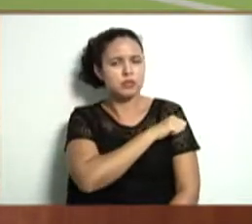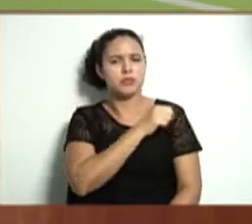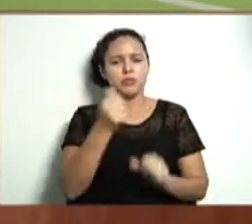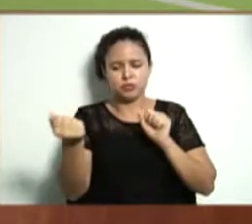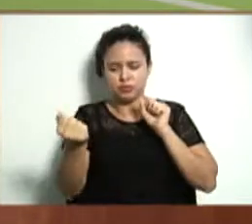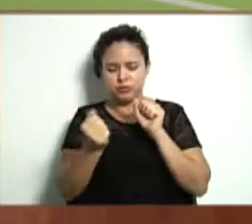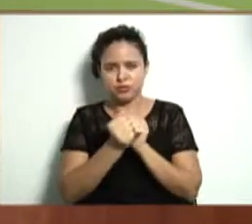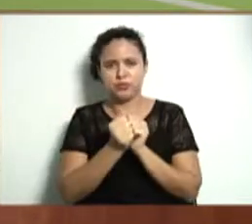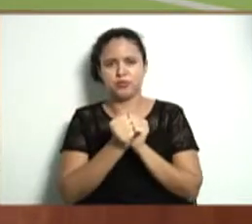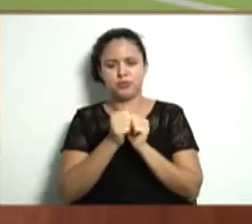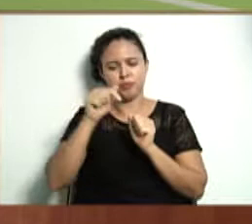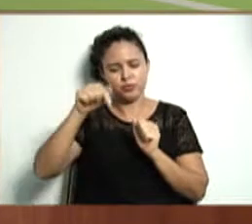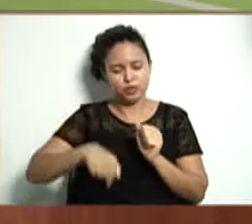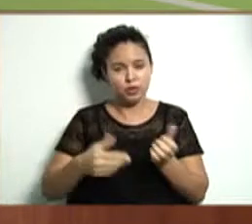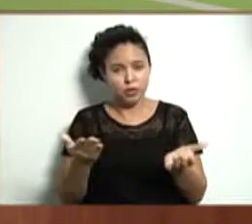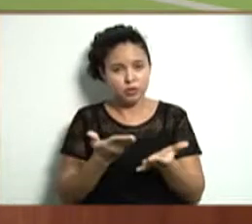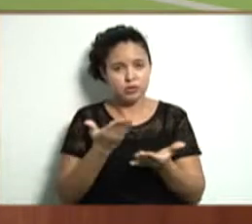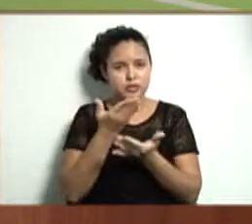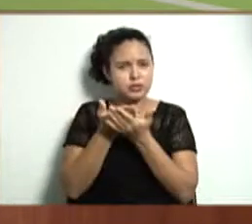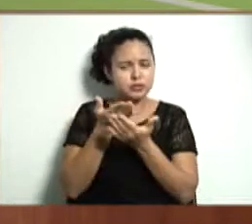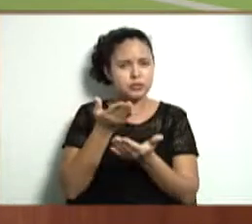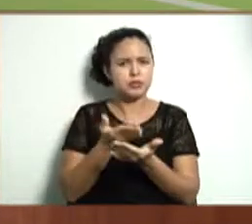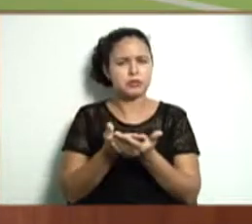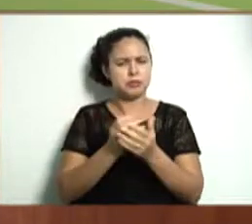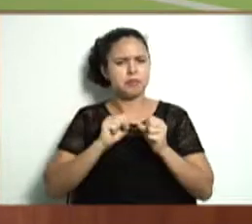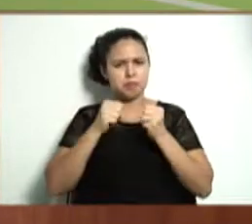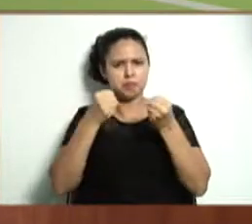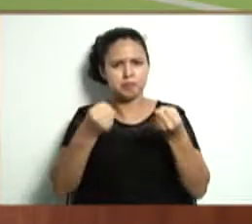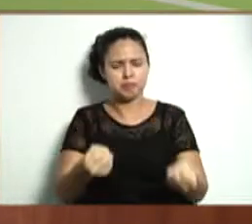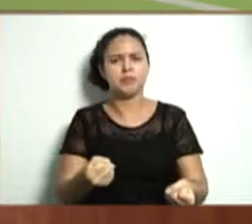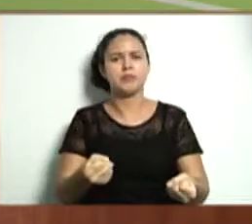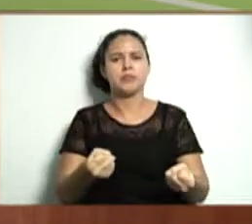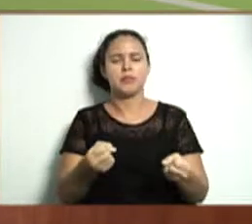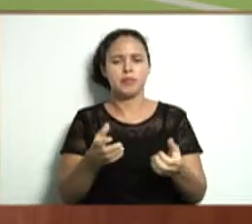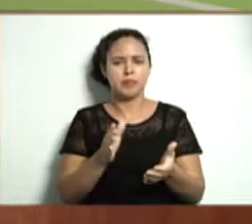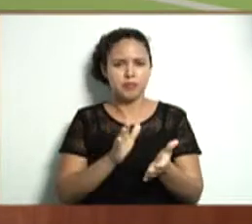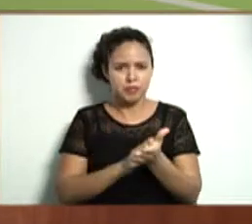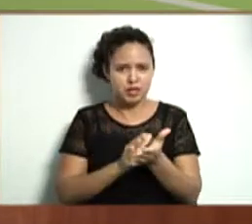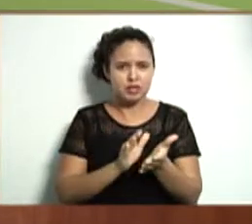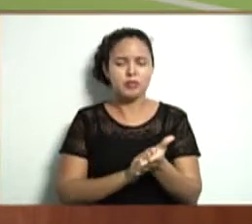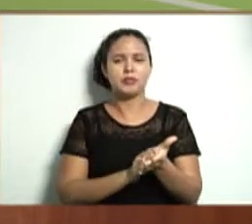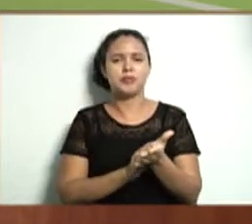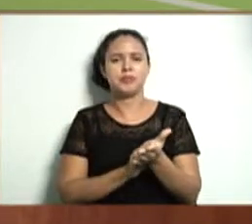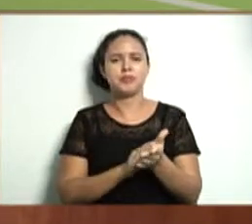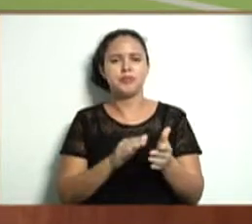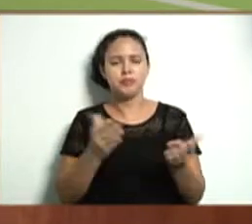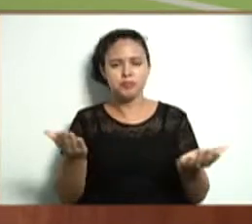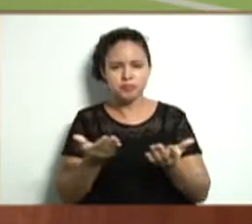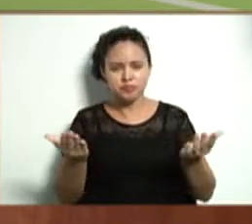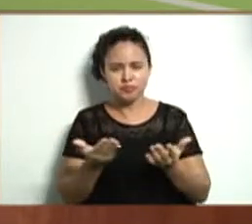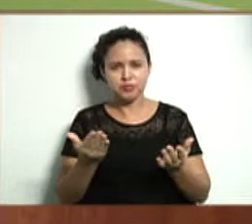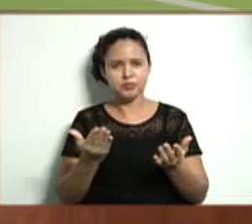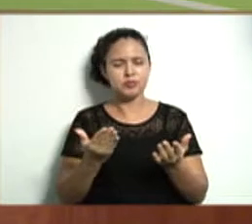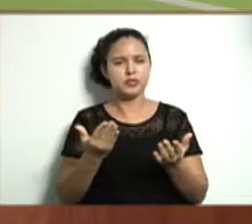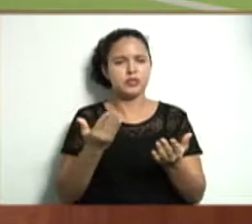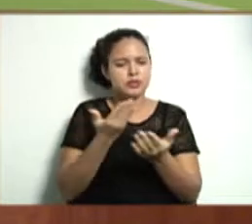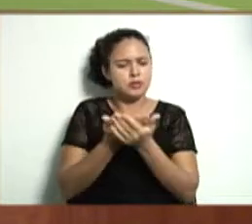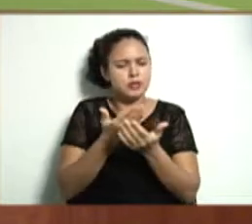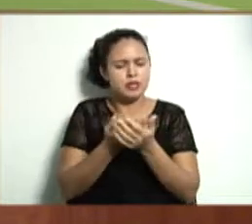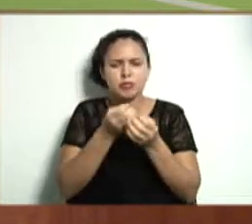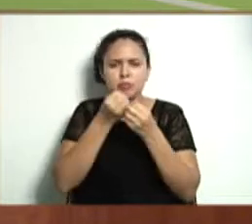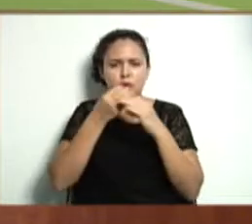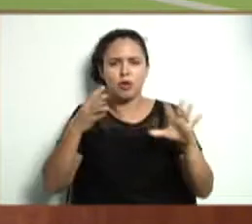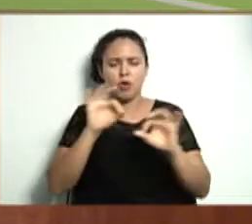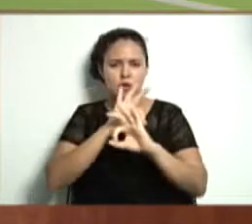conosco hoje, estudando, está empenhado. Parabéns. A aula de hoje vai ser muito boa. Se